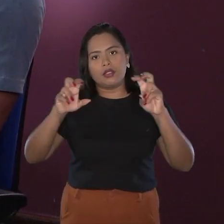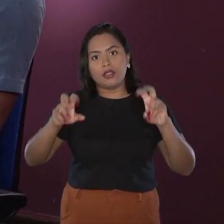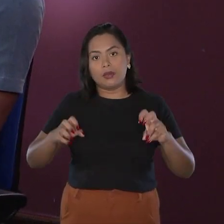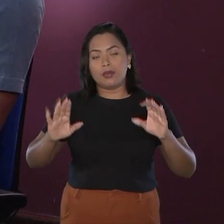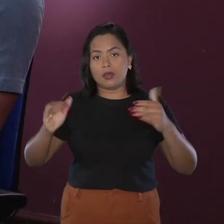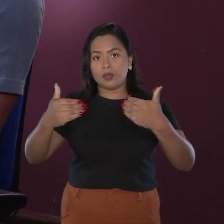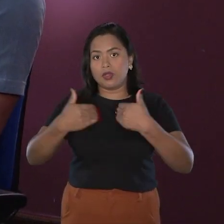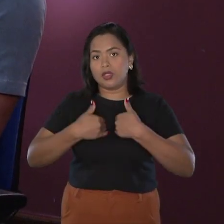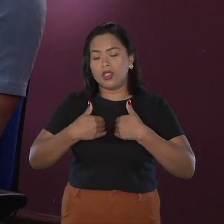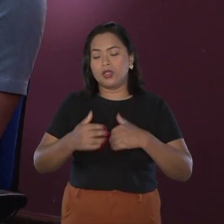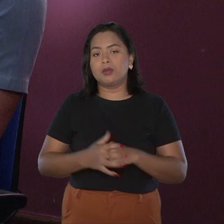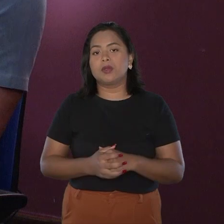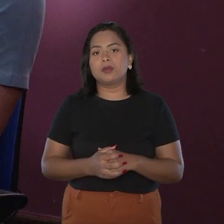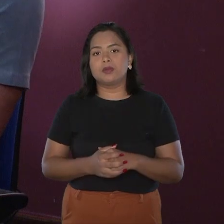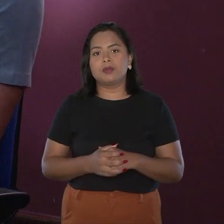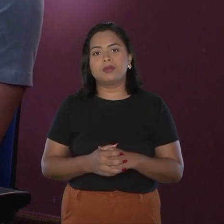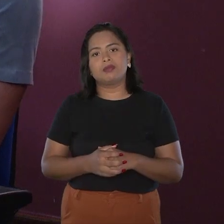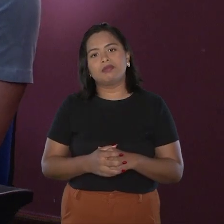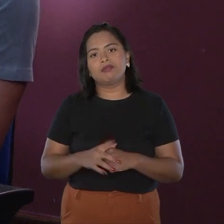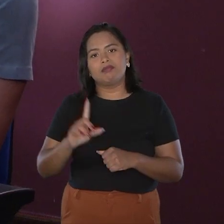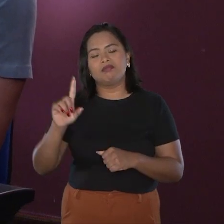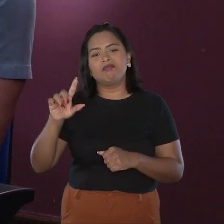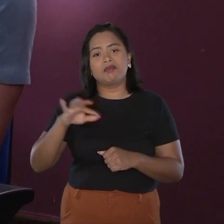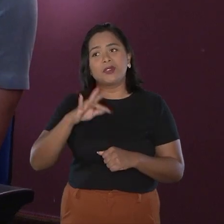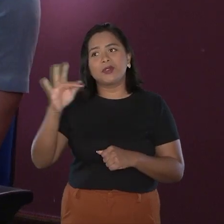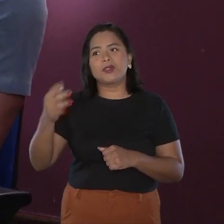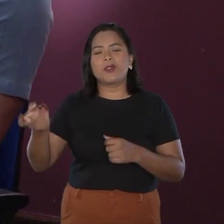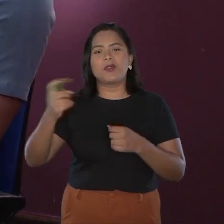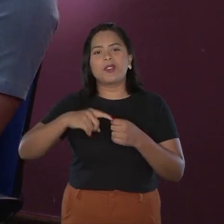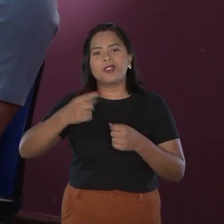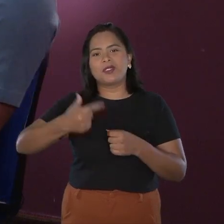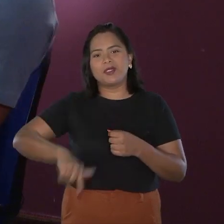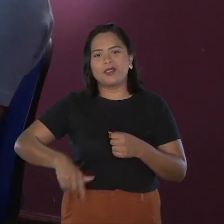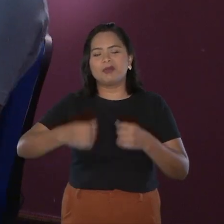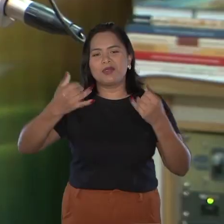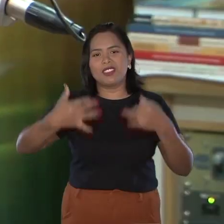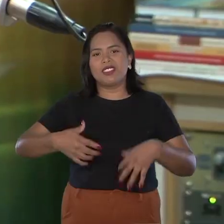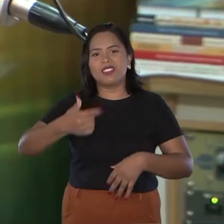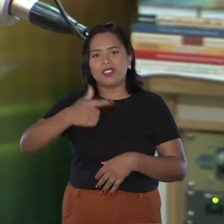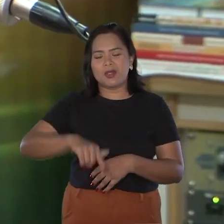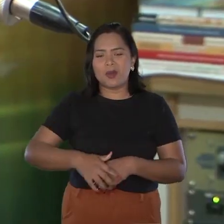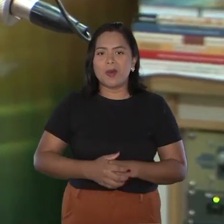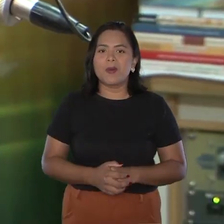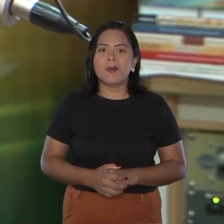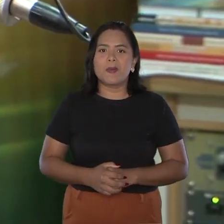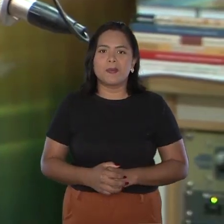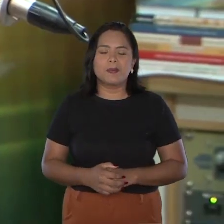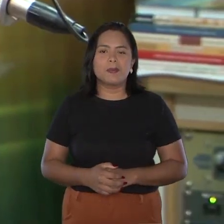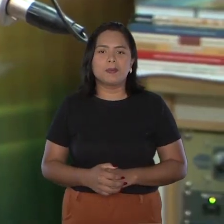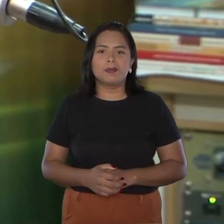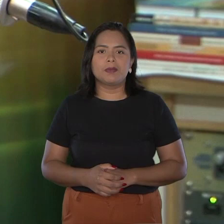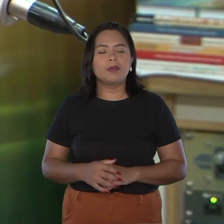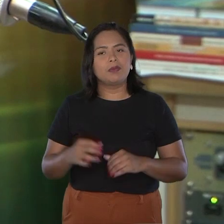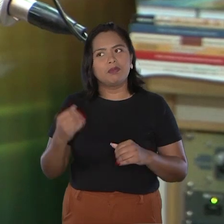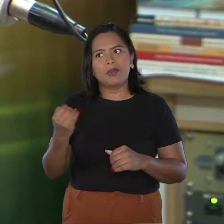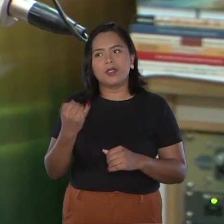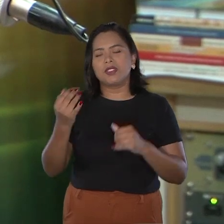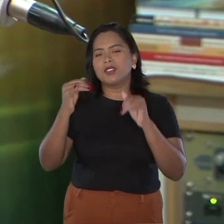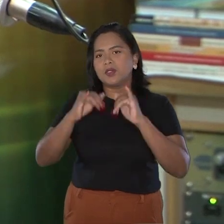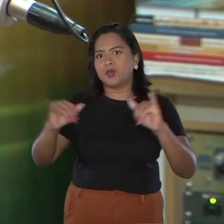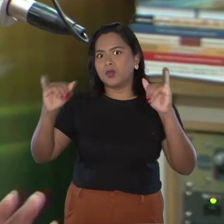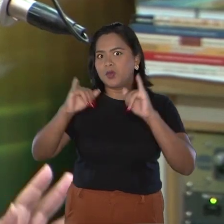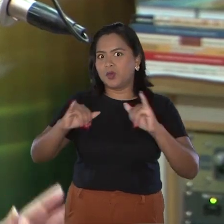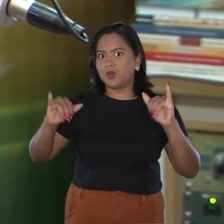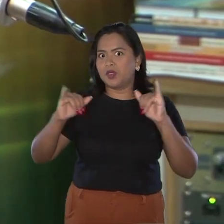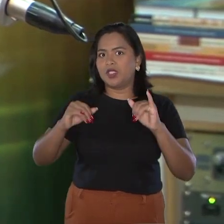pessoas e quando quiser a gente volta para falar mais né vamos falar mais que é importante difundir a